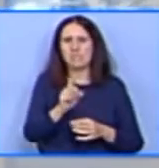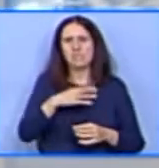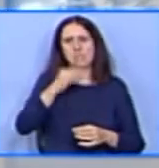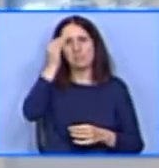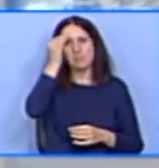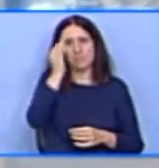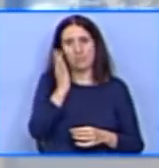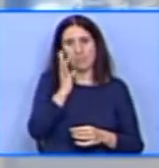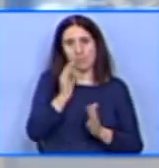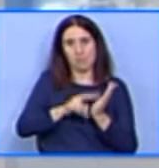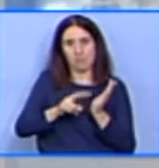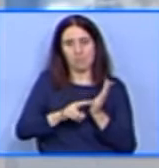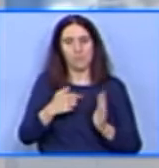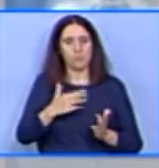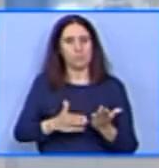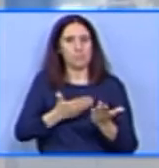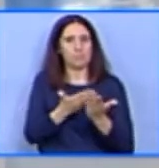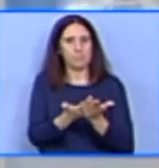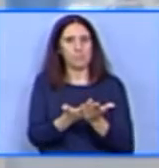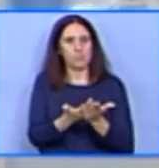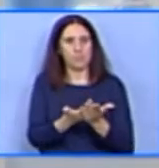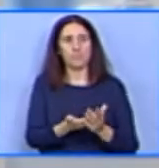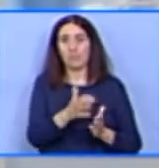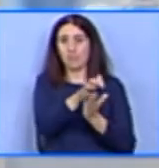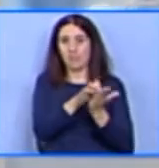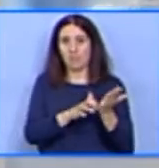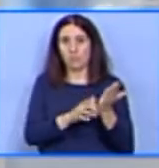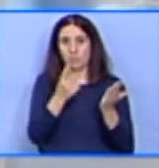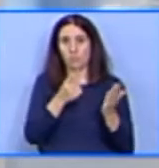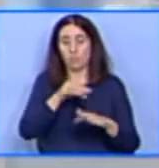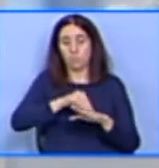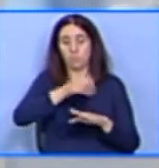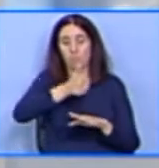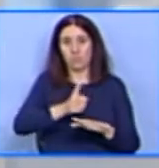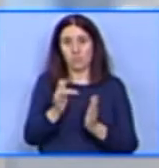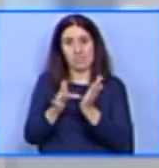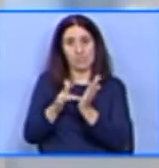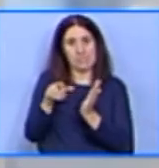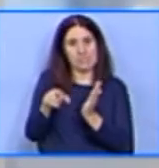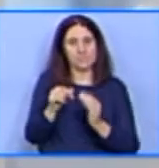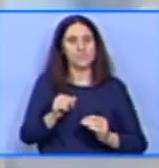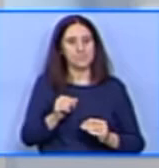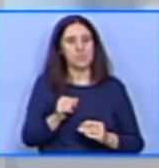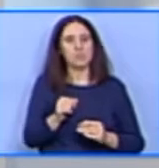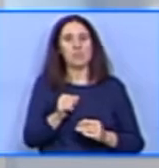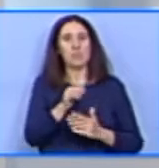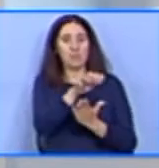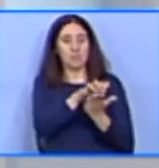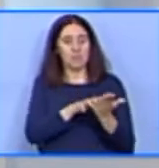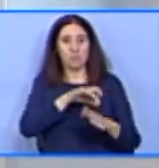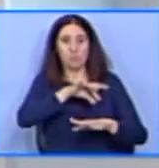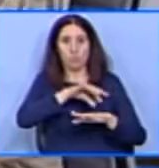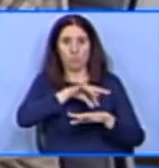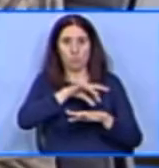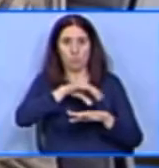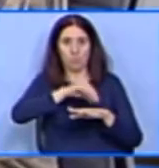Então a minha proposta é: pegue-se num texto de comentário a esse livro, leia-se esse texto de comentário